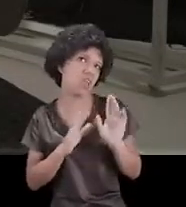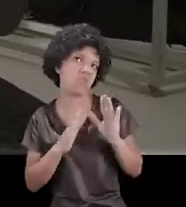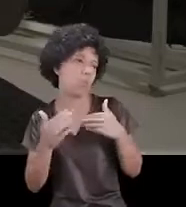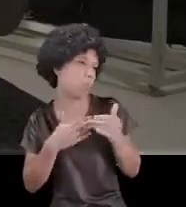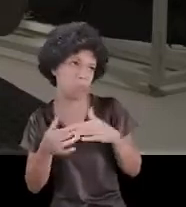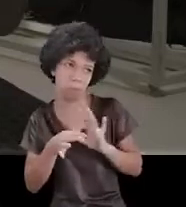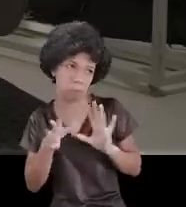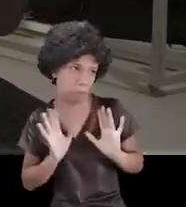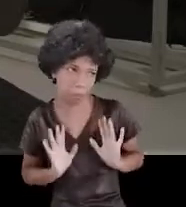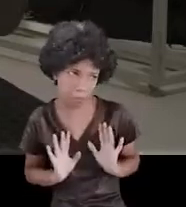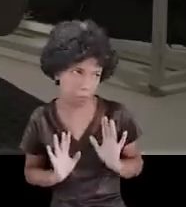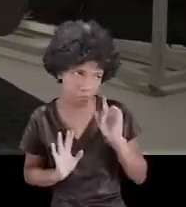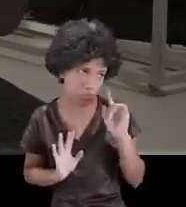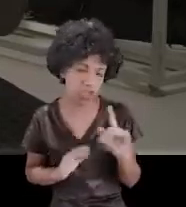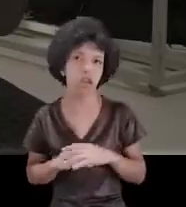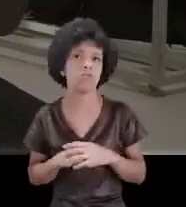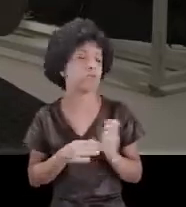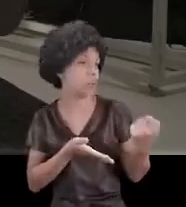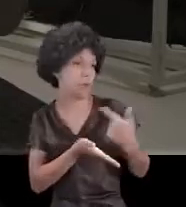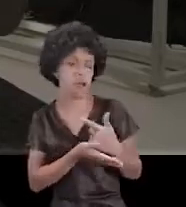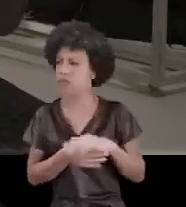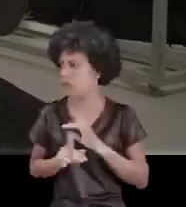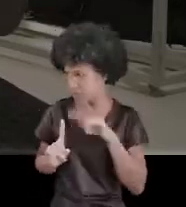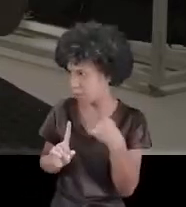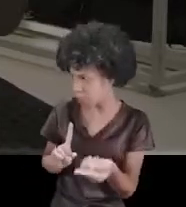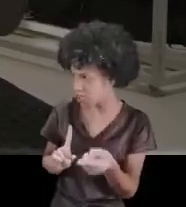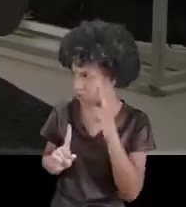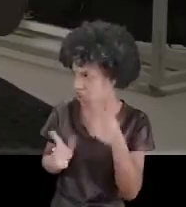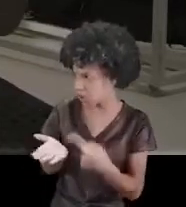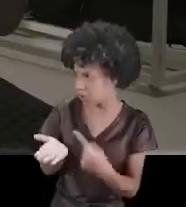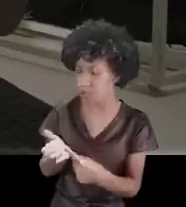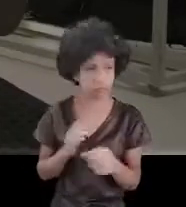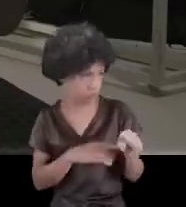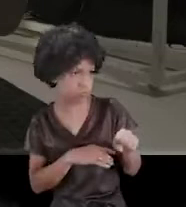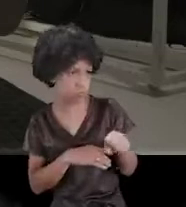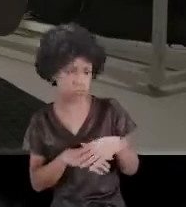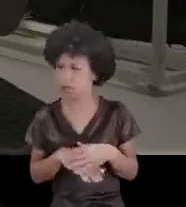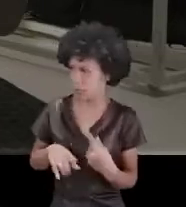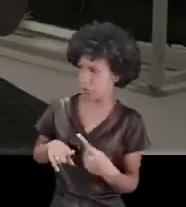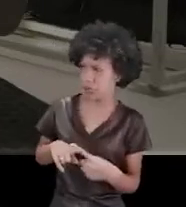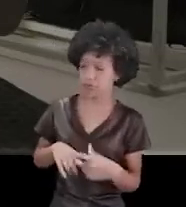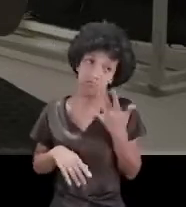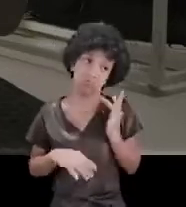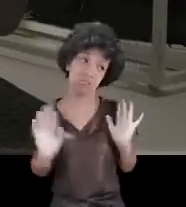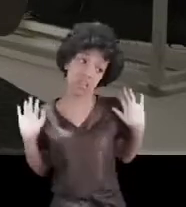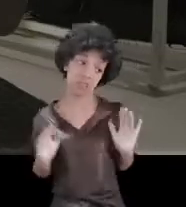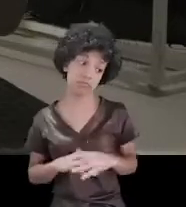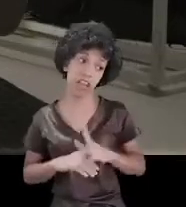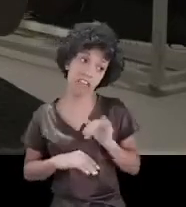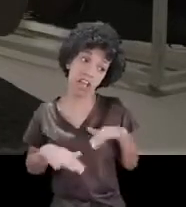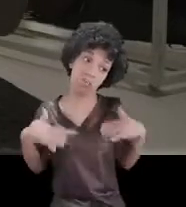aleatória e eles pagam você vai depois porque ah sei lá né vai que